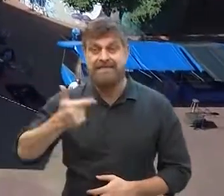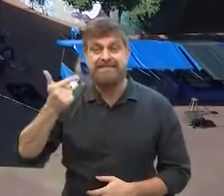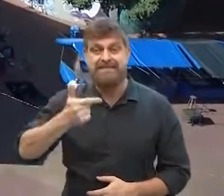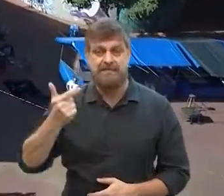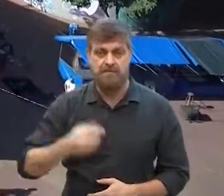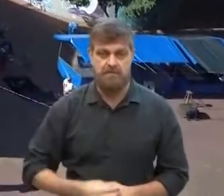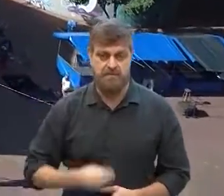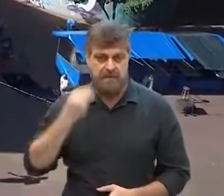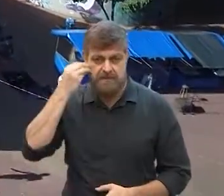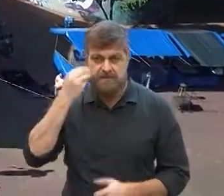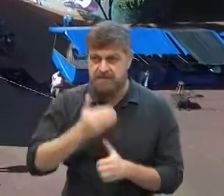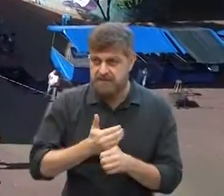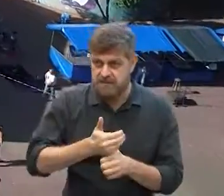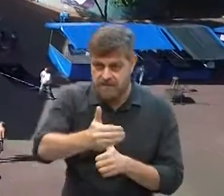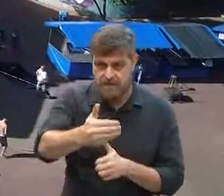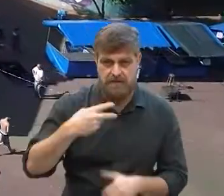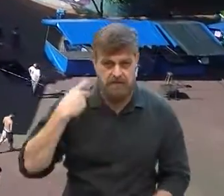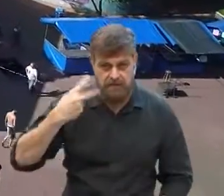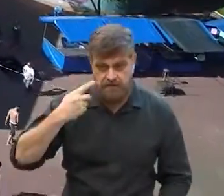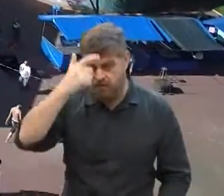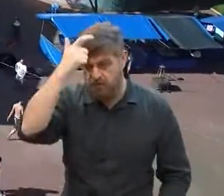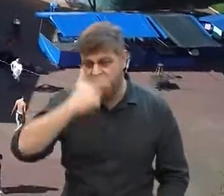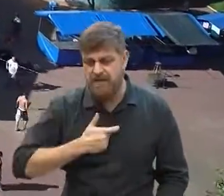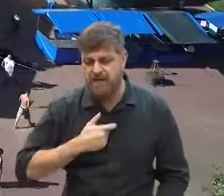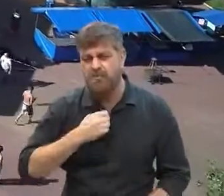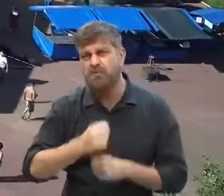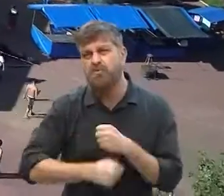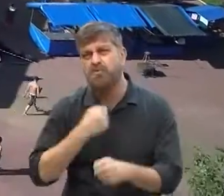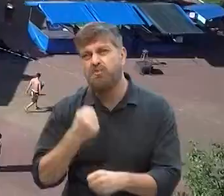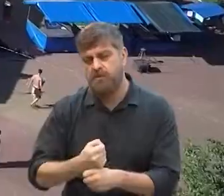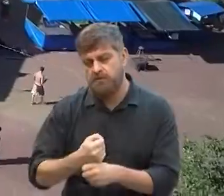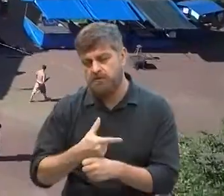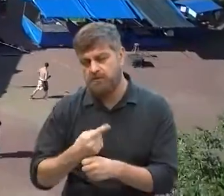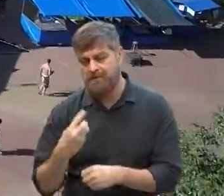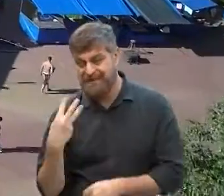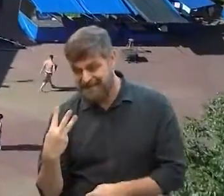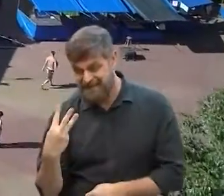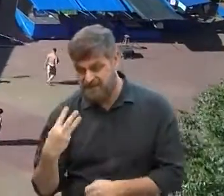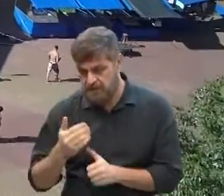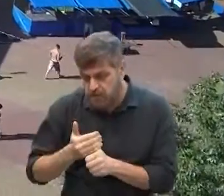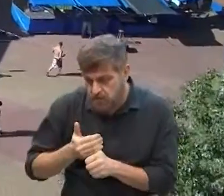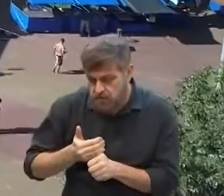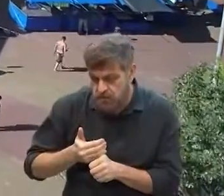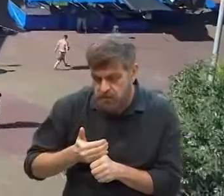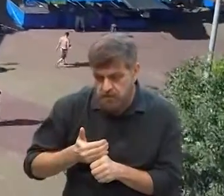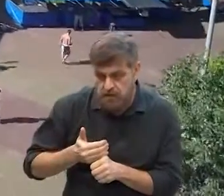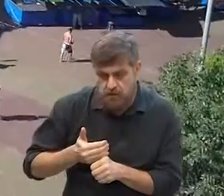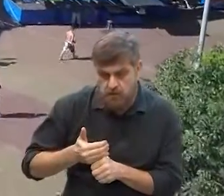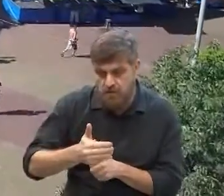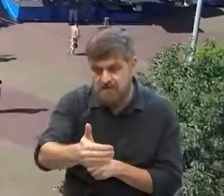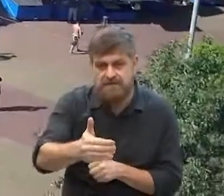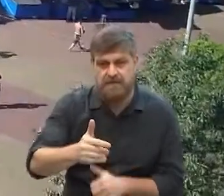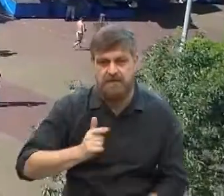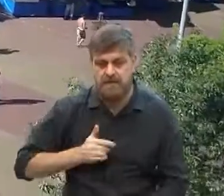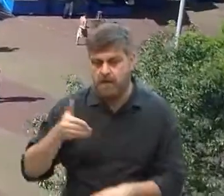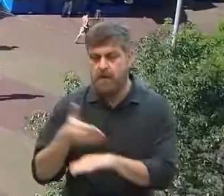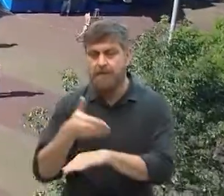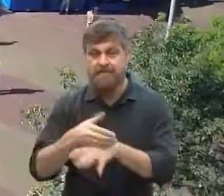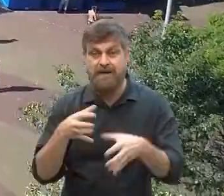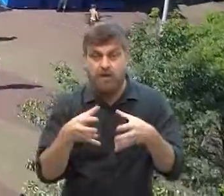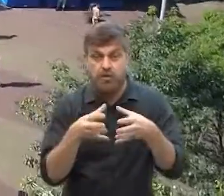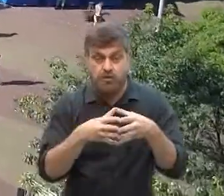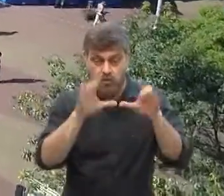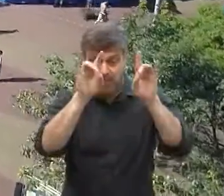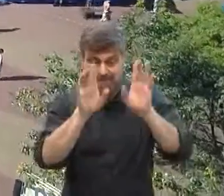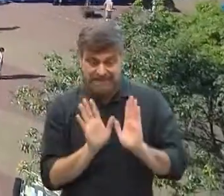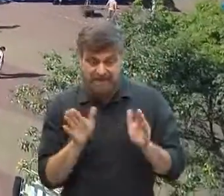mandato, então eu assumi aqui inicialmente em 2013. E já em 2013 eu participei de uma comissão